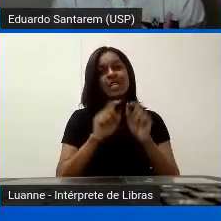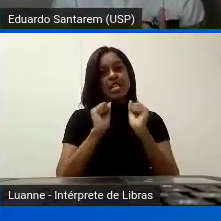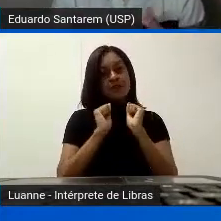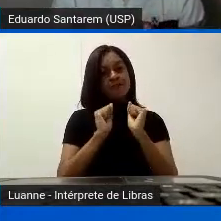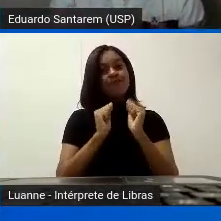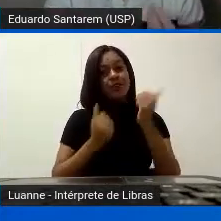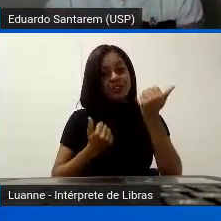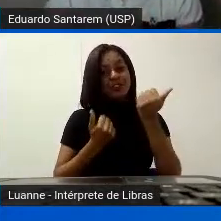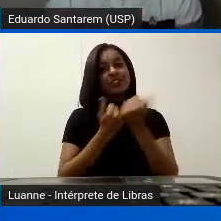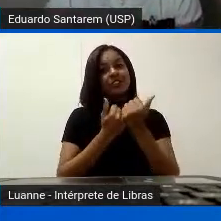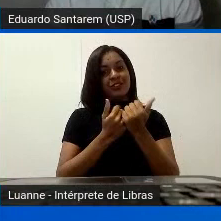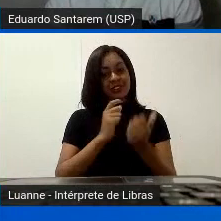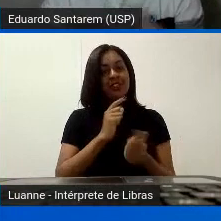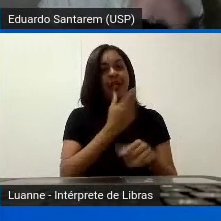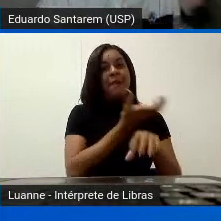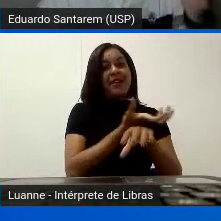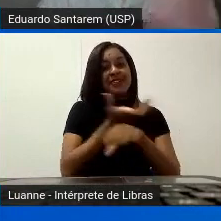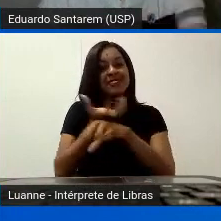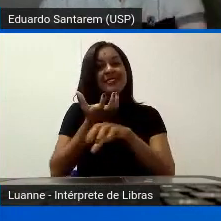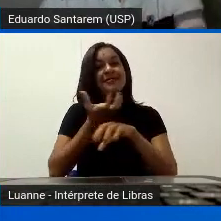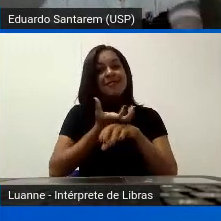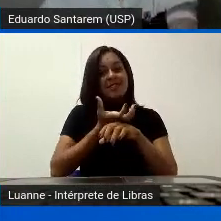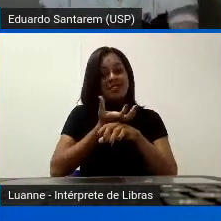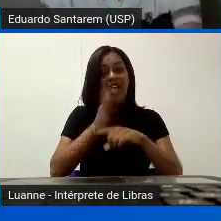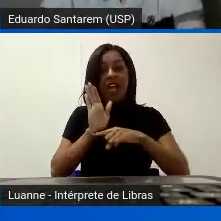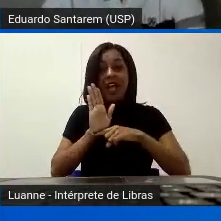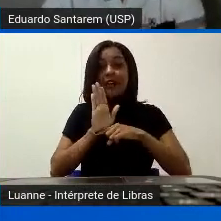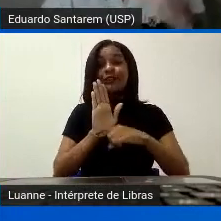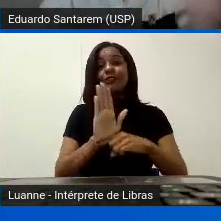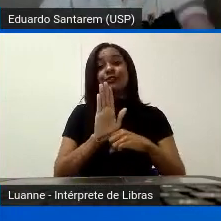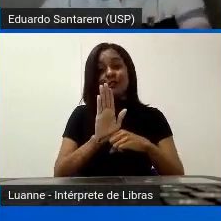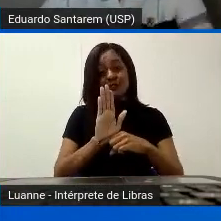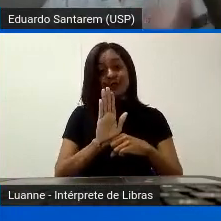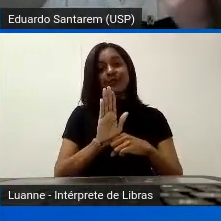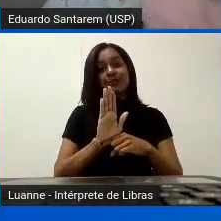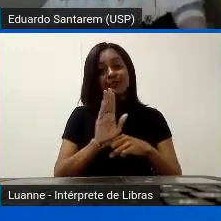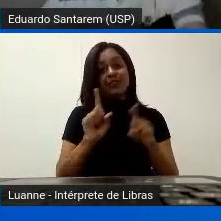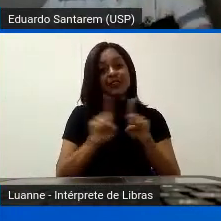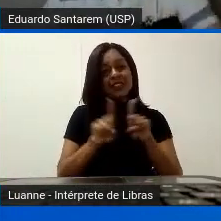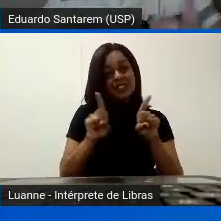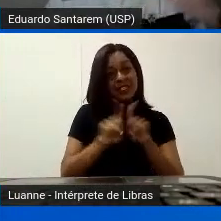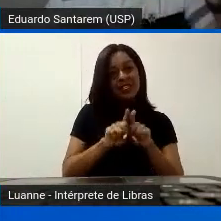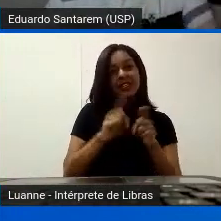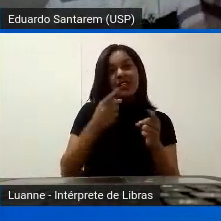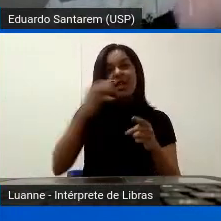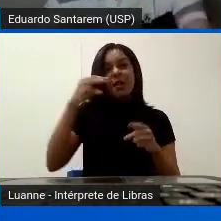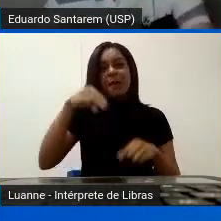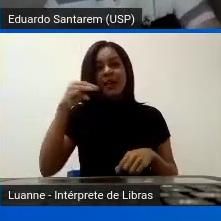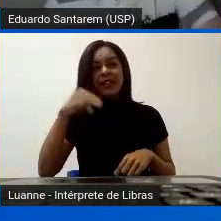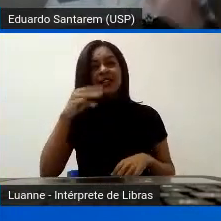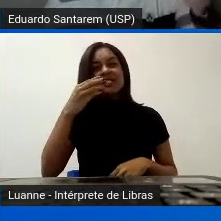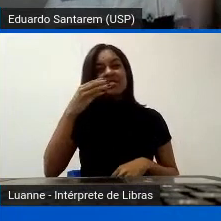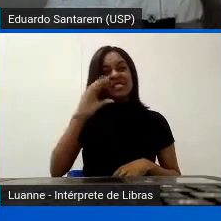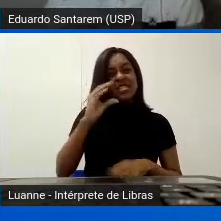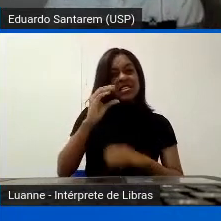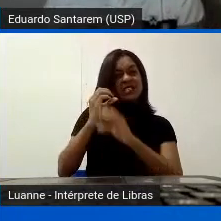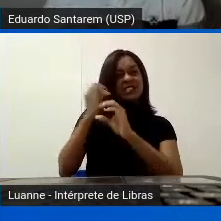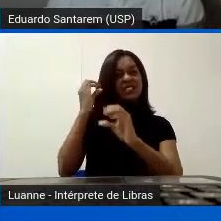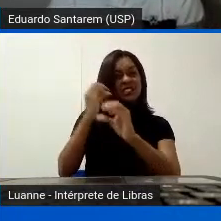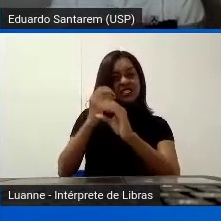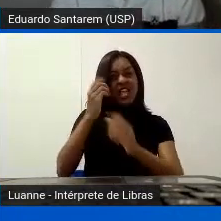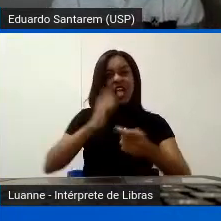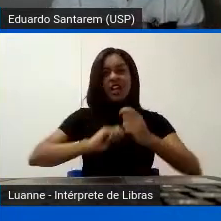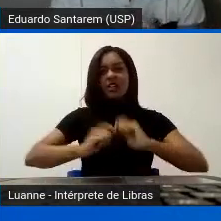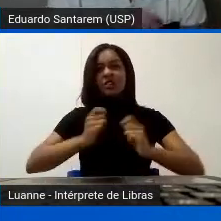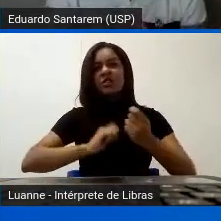nossas disciplinas pode contribuir para ajudar aqui peguei um recorte que nem matemática por ano sem ser engenharia economia e Finanças às vezes